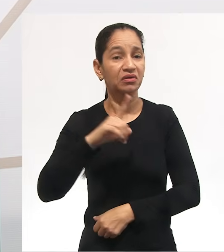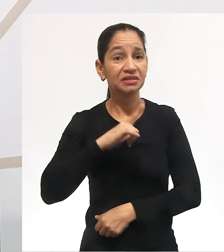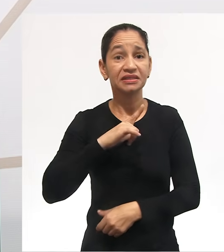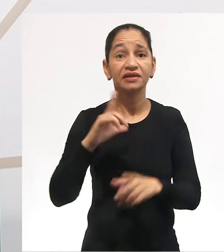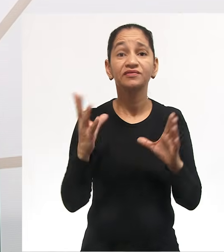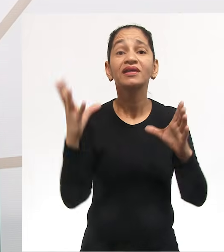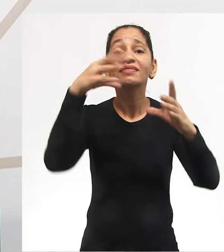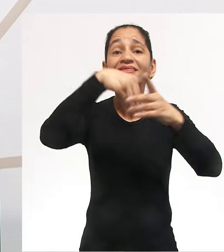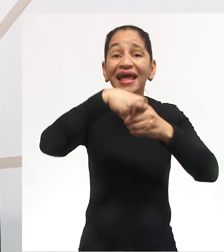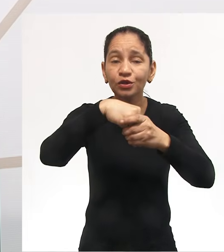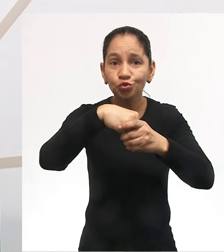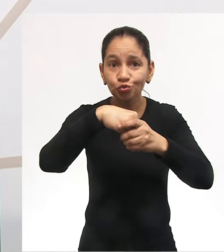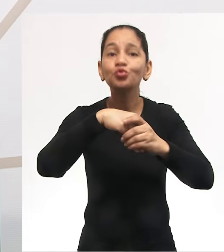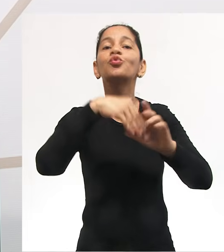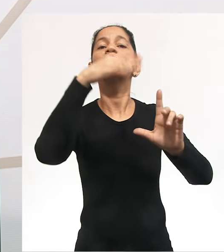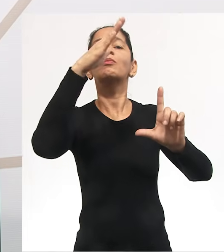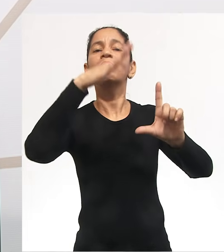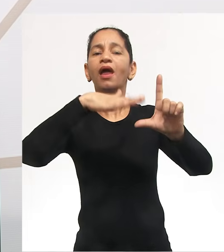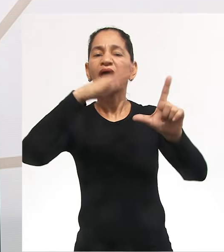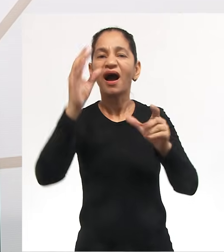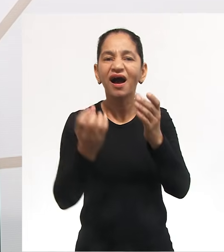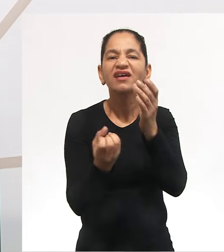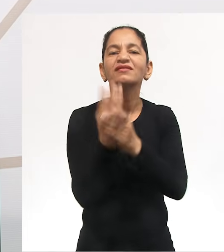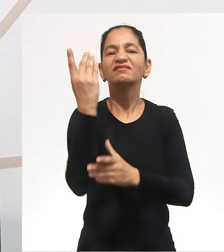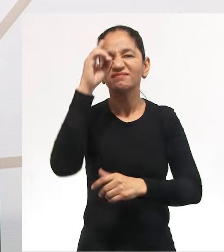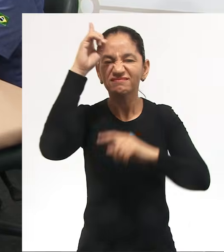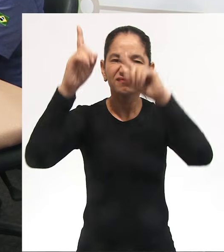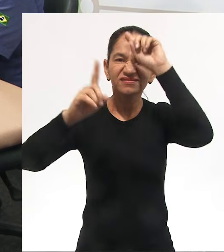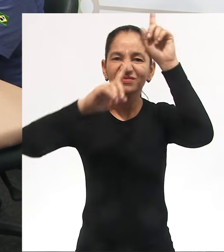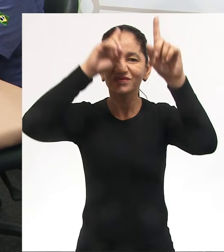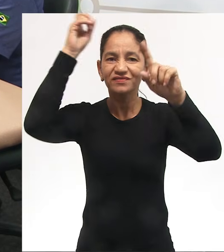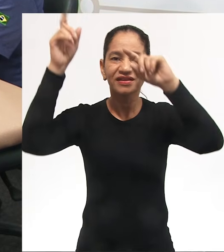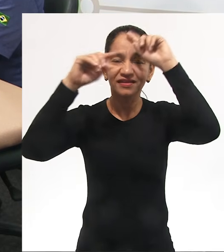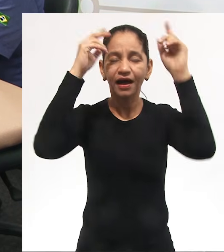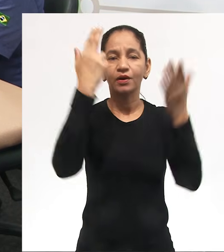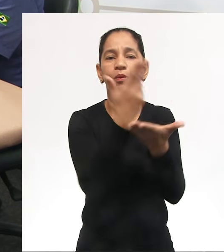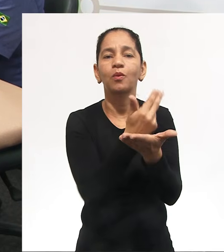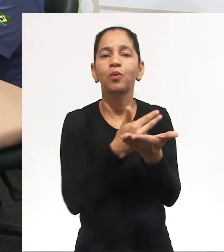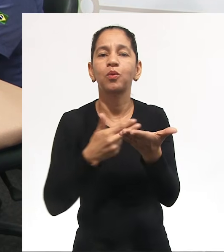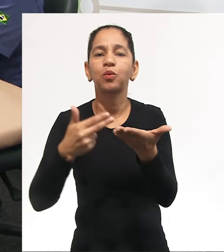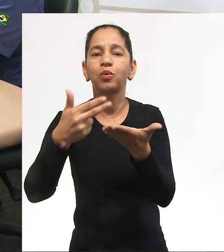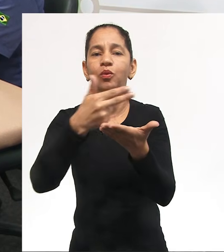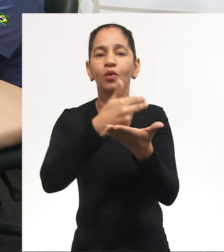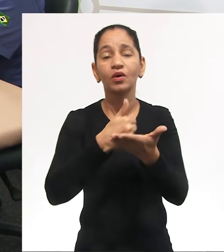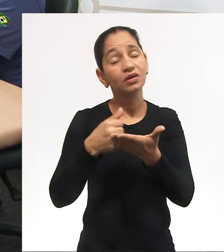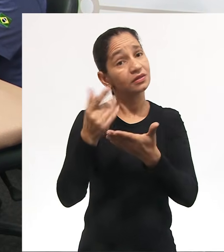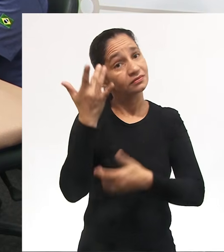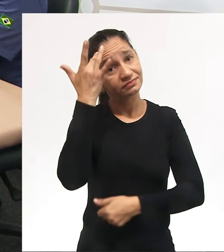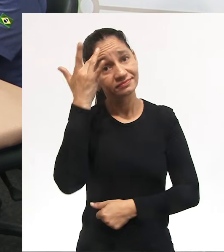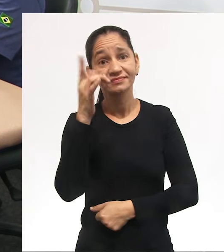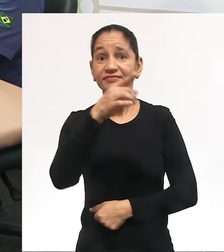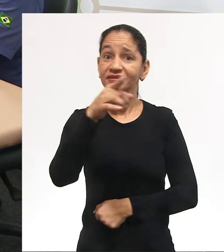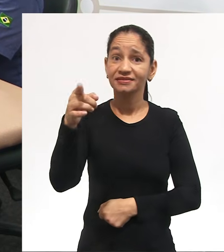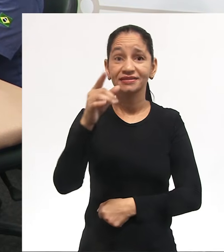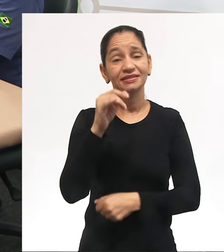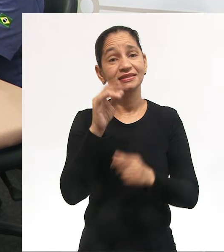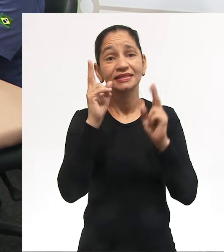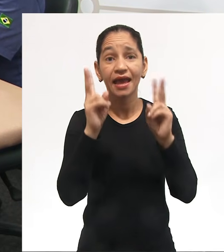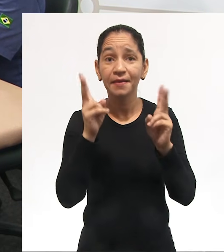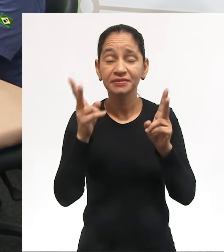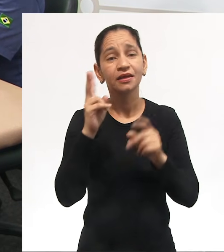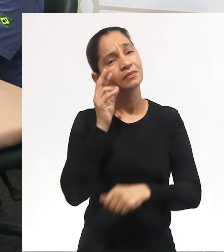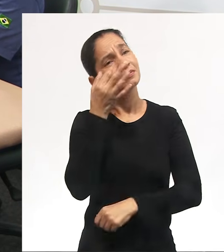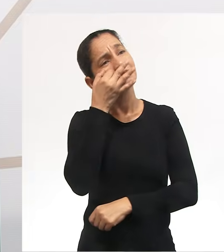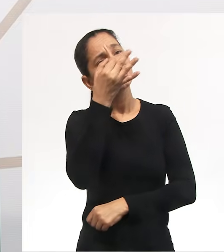é a Escola Sossego da Mamãe, que é a maior escola que tem dentro de Aí Itapuã. eles fizeram esses espaços nas telas. Isso, eles recriaram